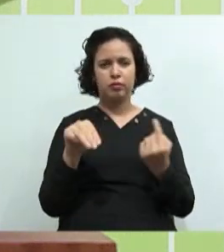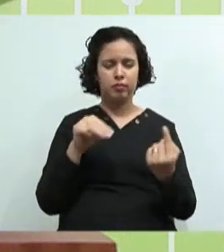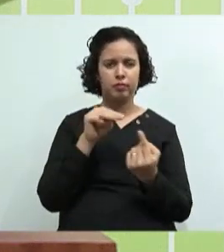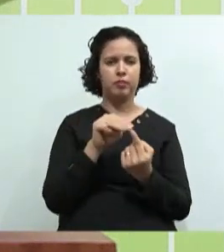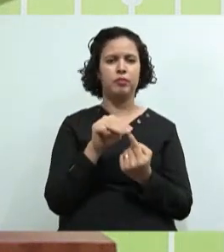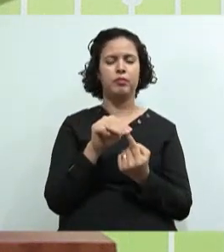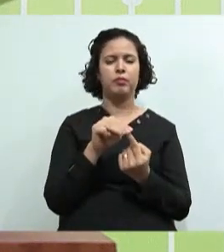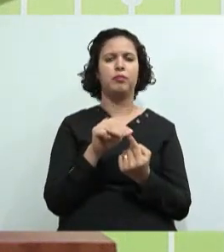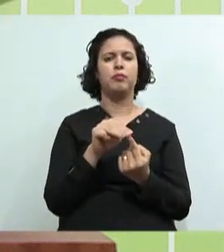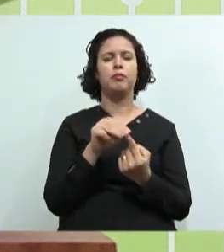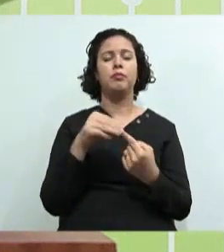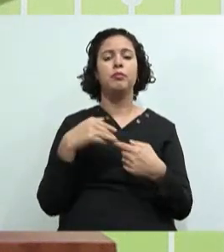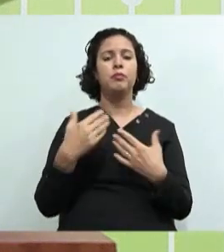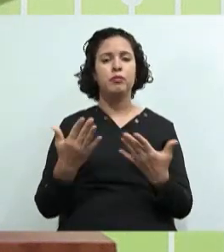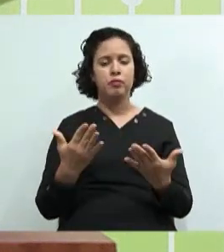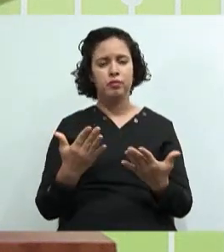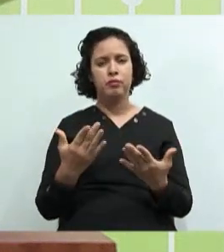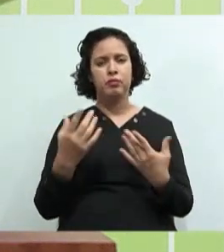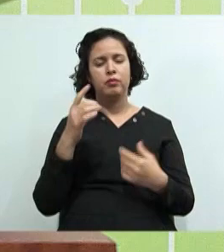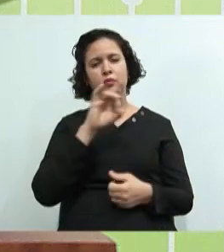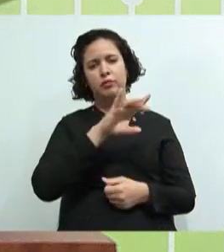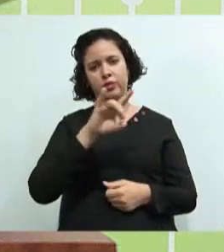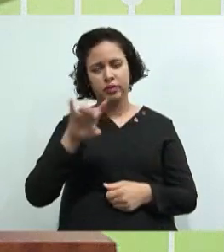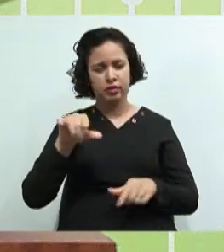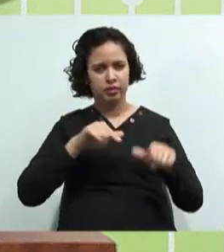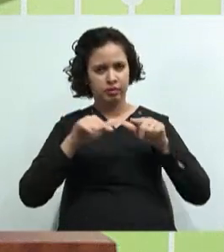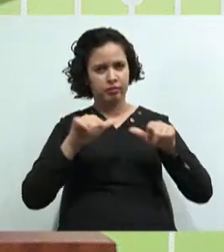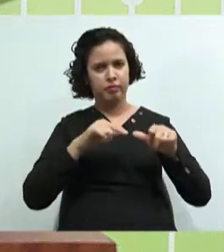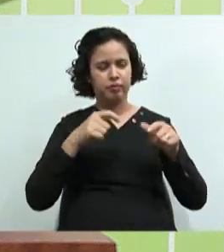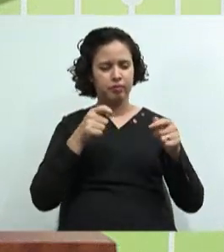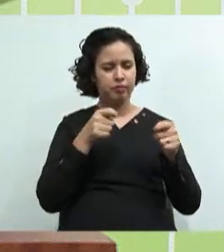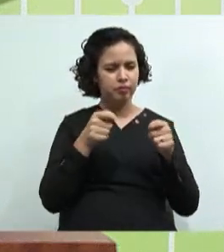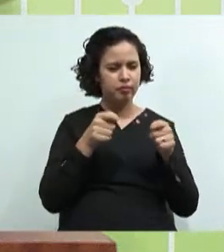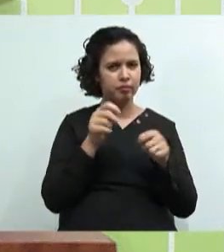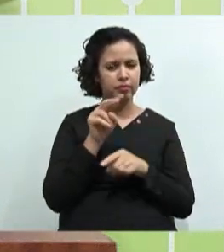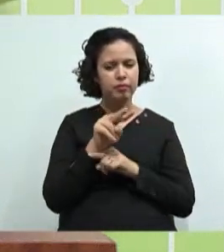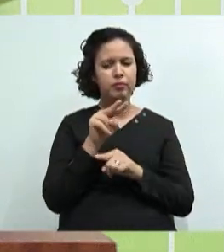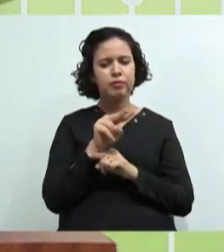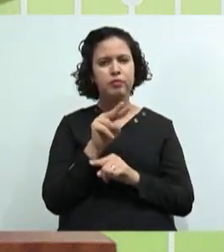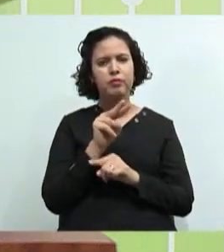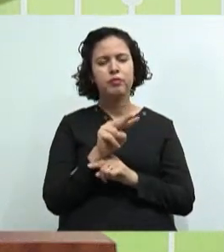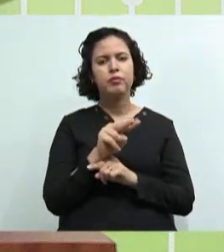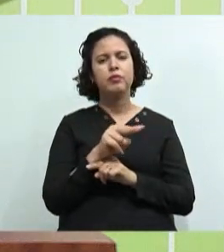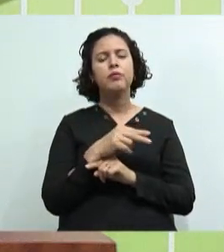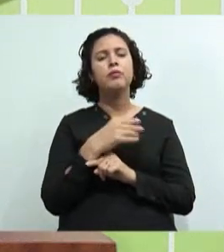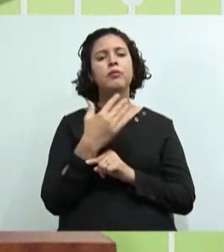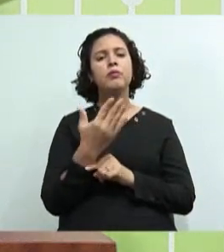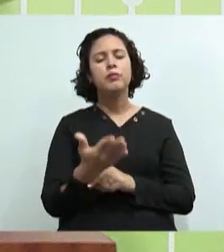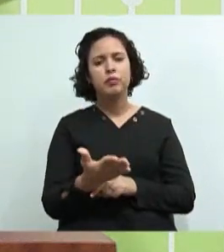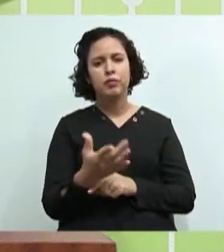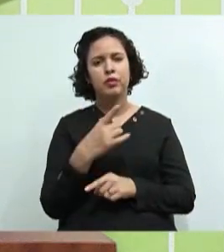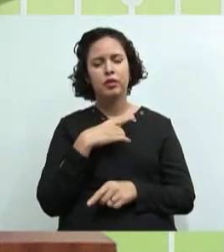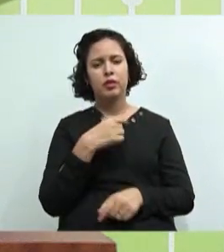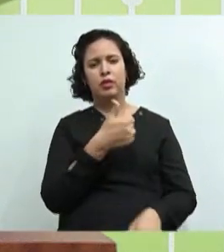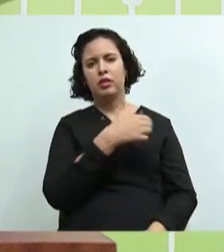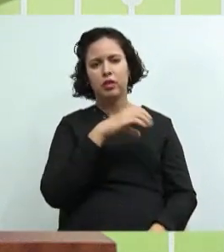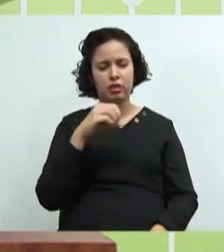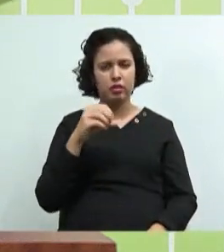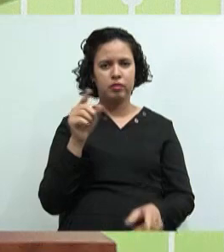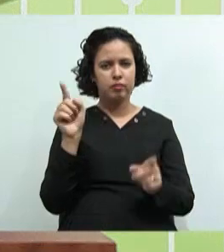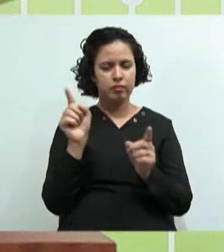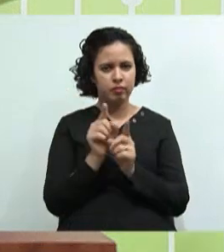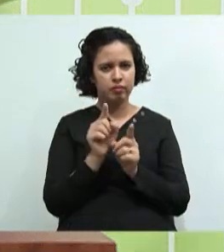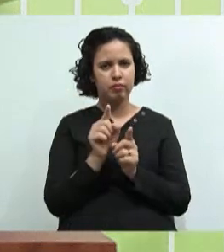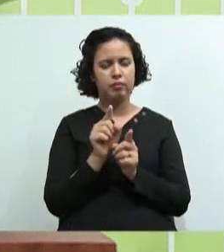alcance das metas como um todo? Cada ação precisa ser monitorada. Opa, se nessa ação eu tenho 10 pequenas ações a